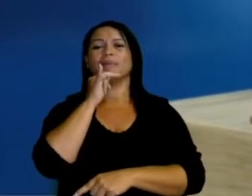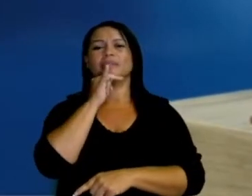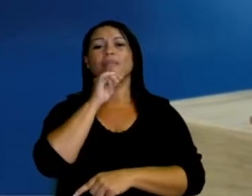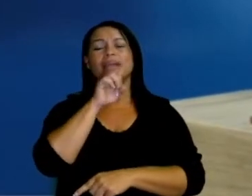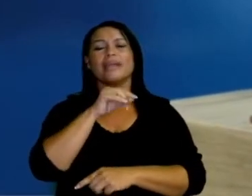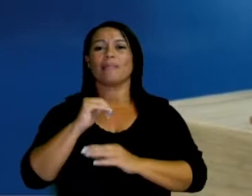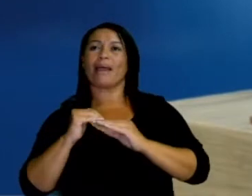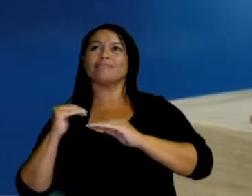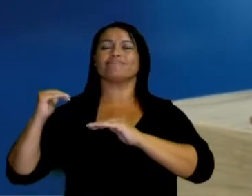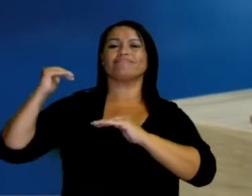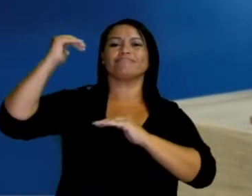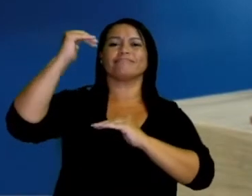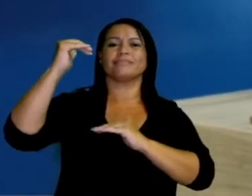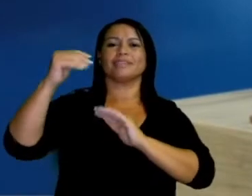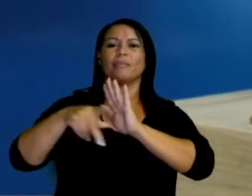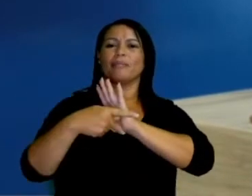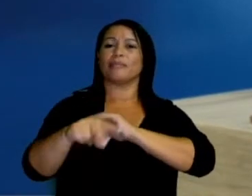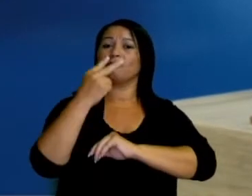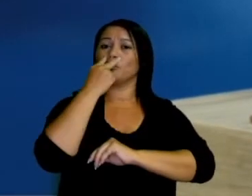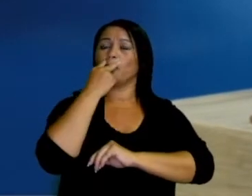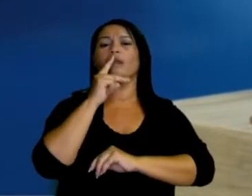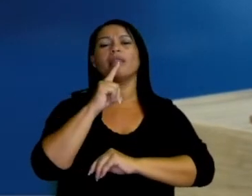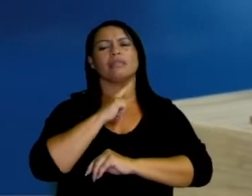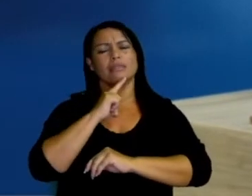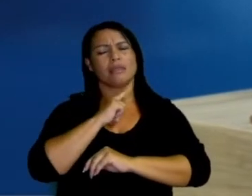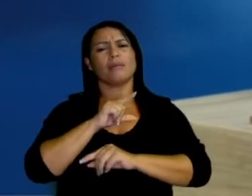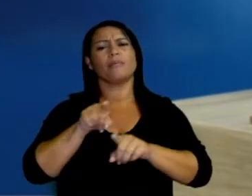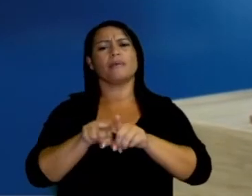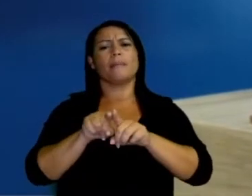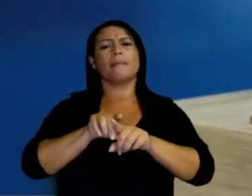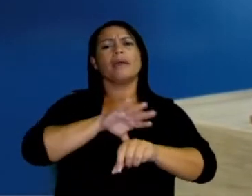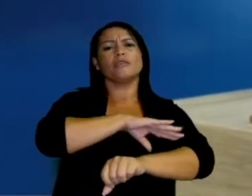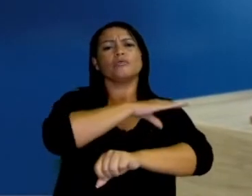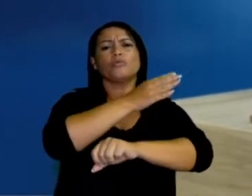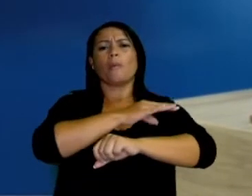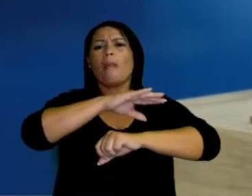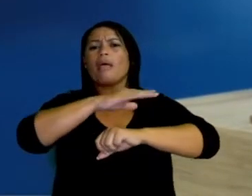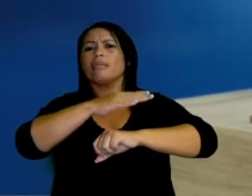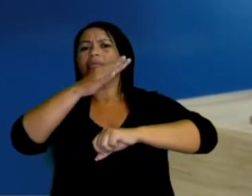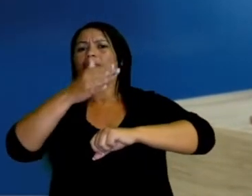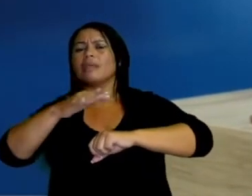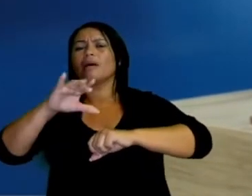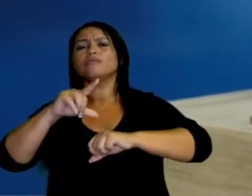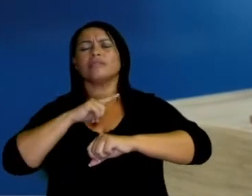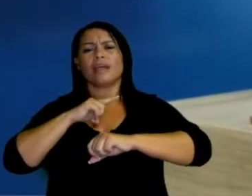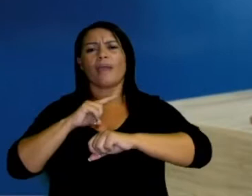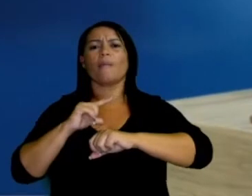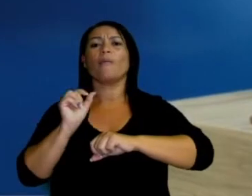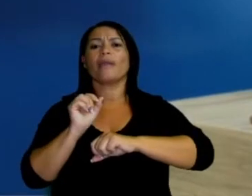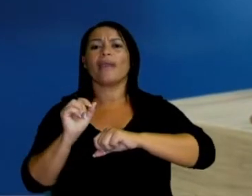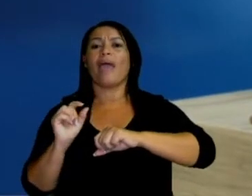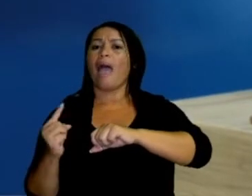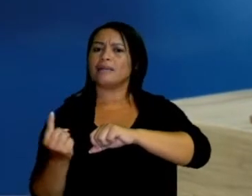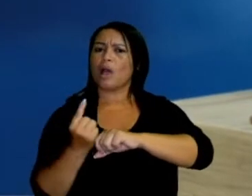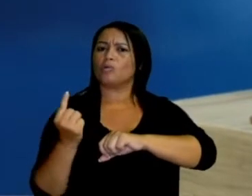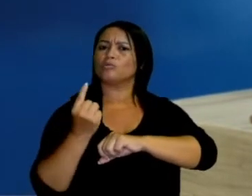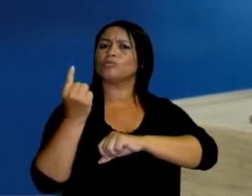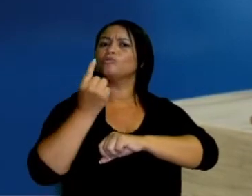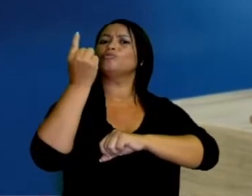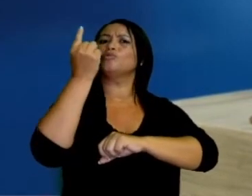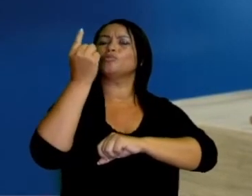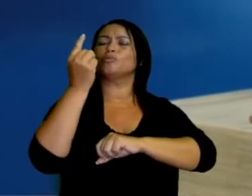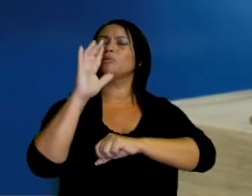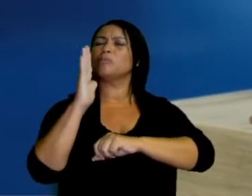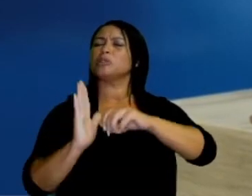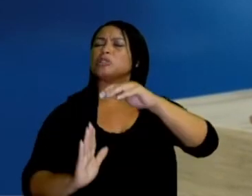município de Vitória de Santo Antão. Então a gente tem os planaltos, de um modo geral, no Brasil, apresentam altitudes, né, que podem chegar até